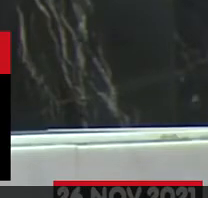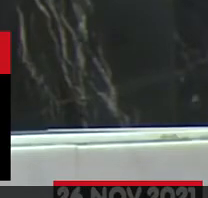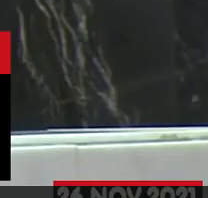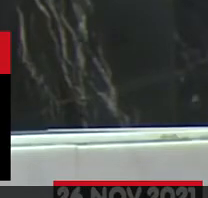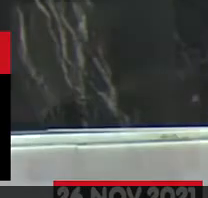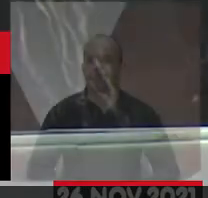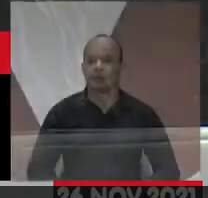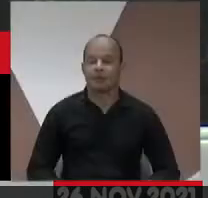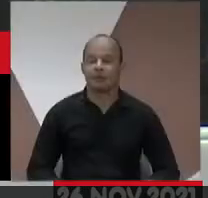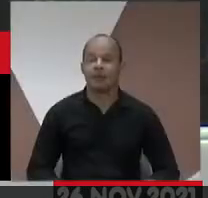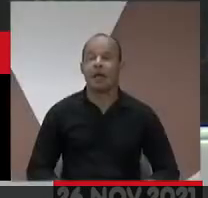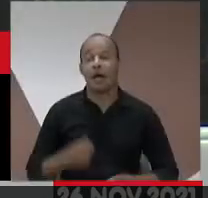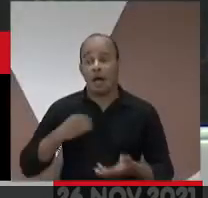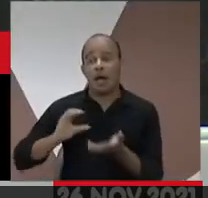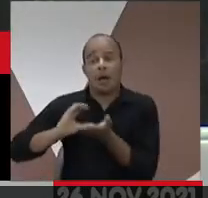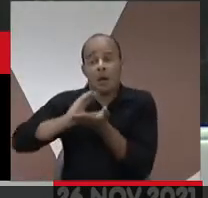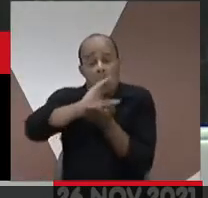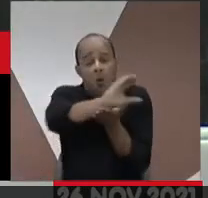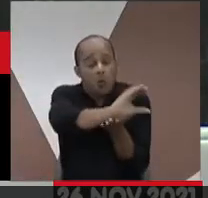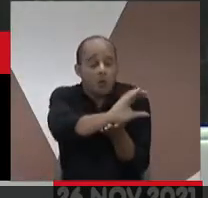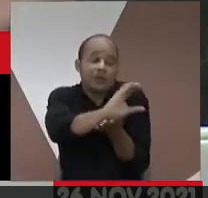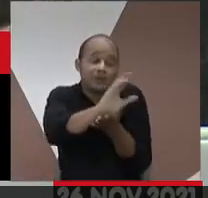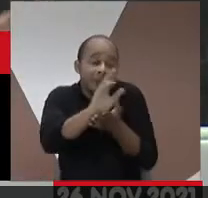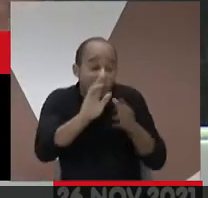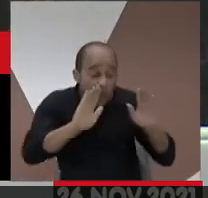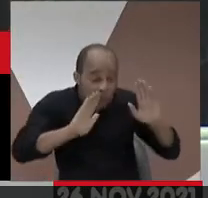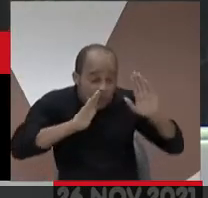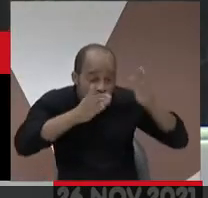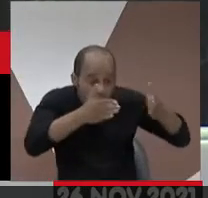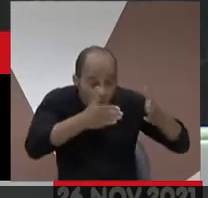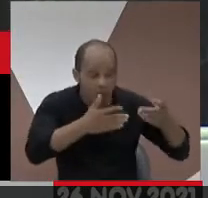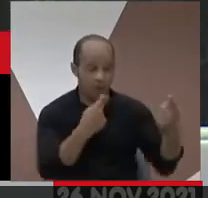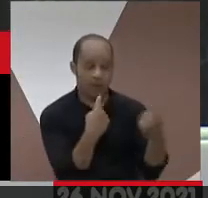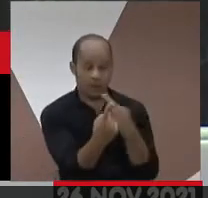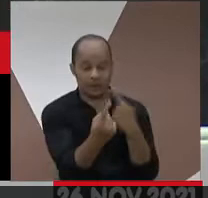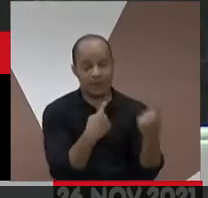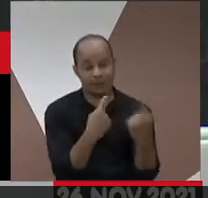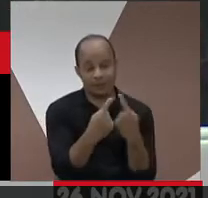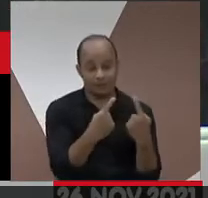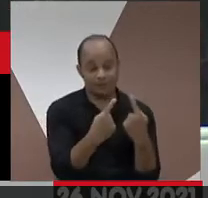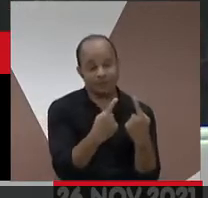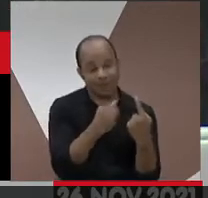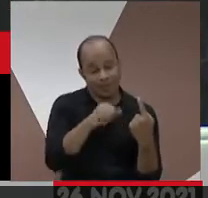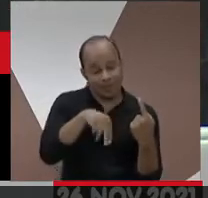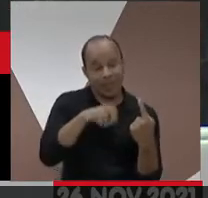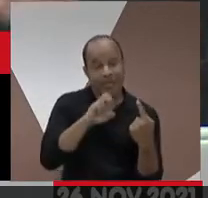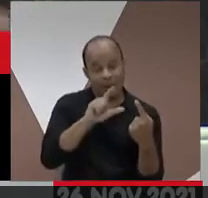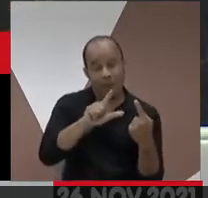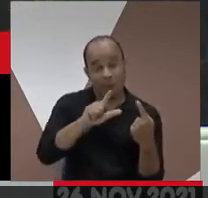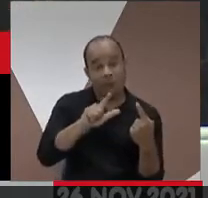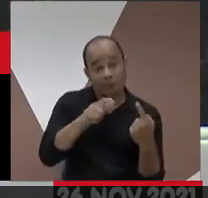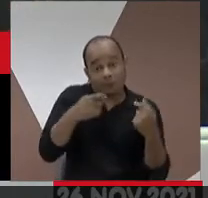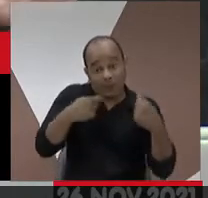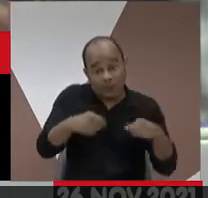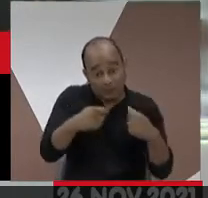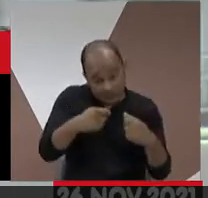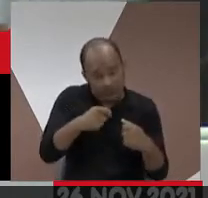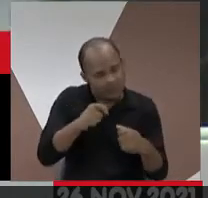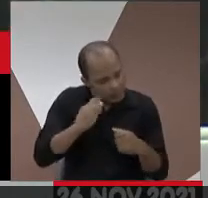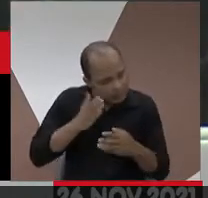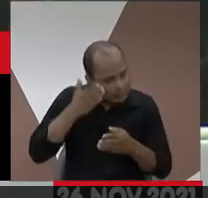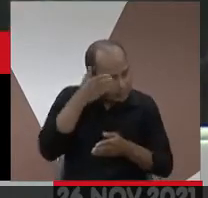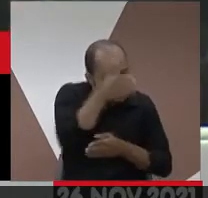a gente habituou a chamar de anel. Então, também isso é um acréscimo que faço aqui, já adianto